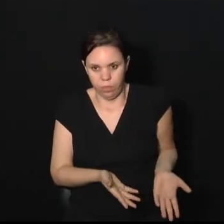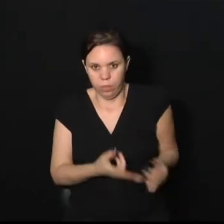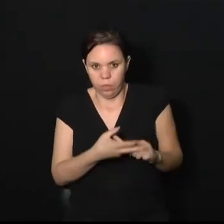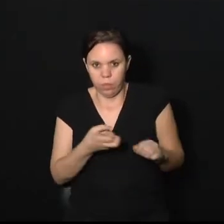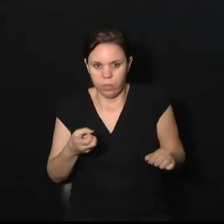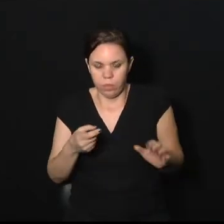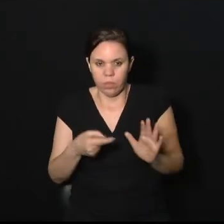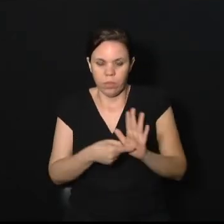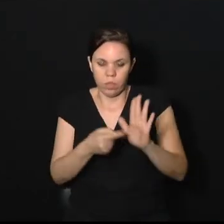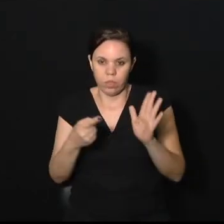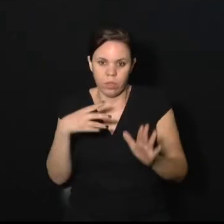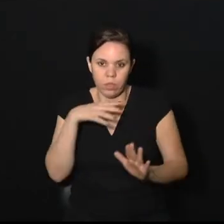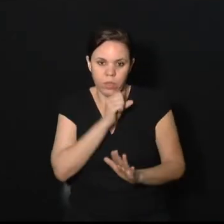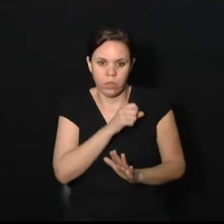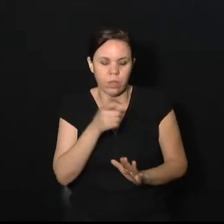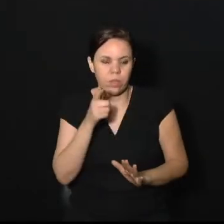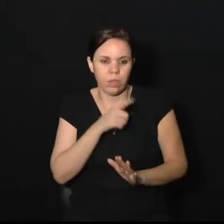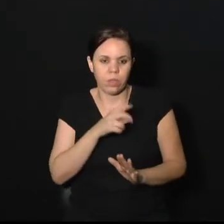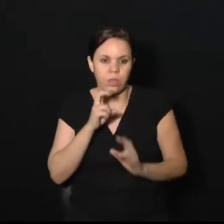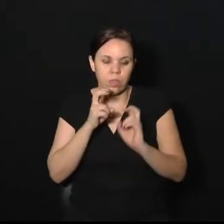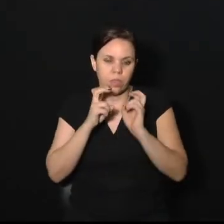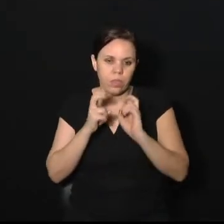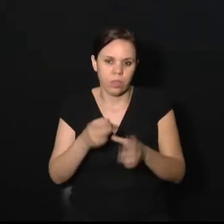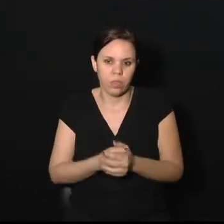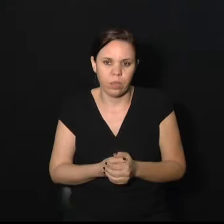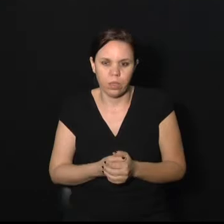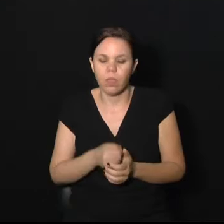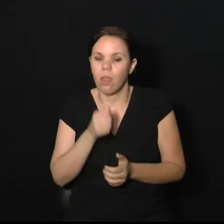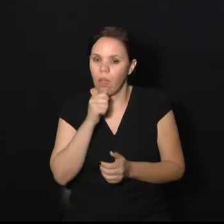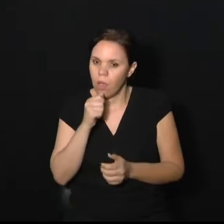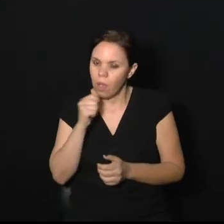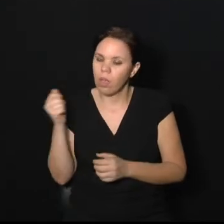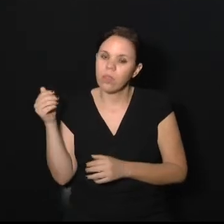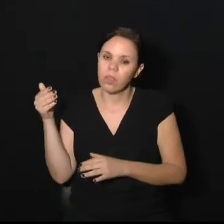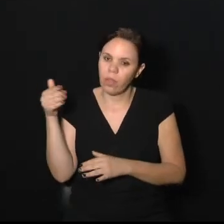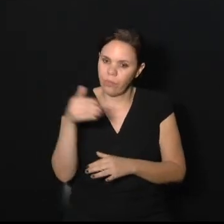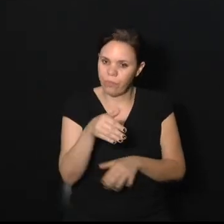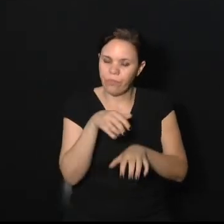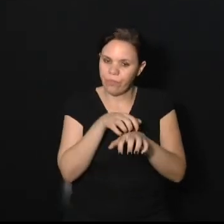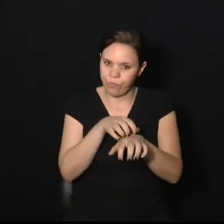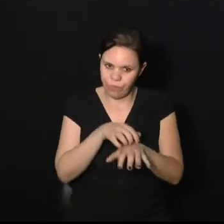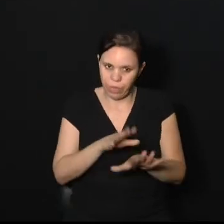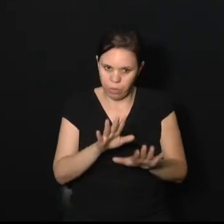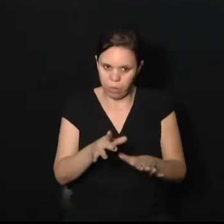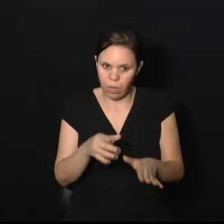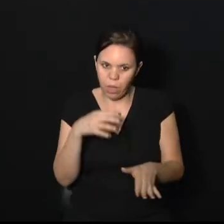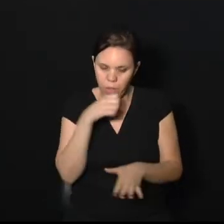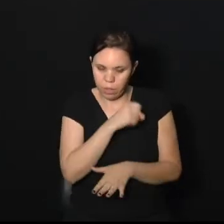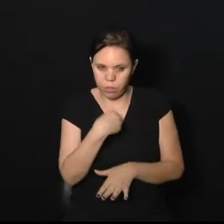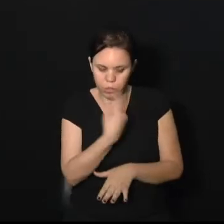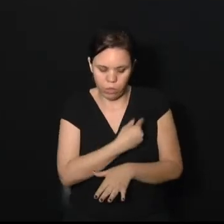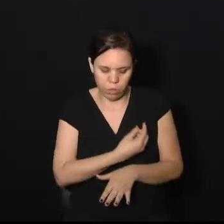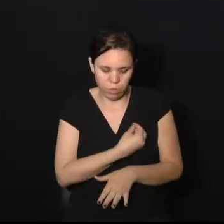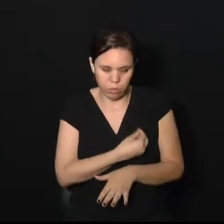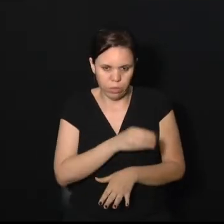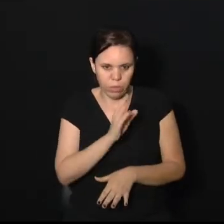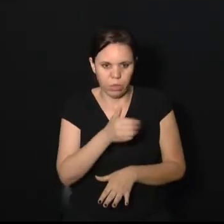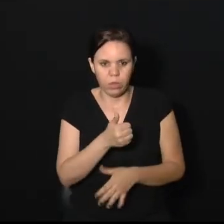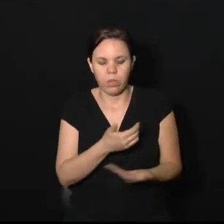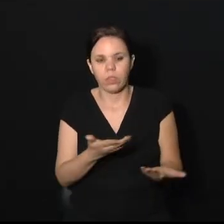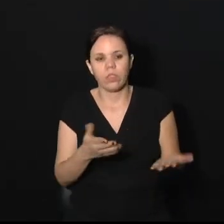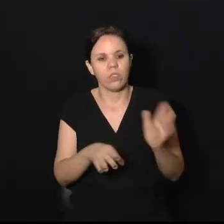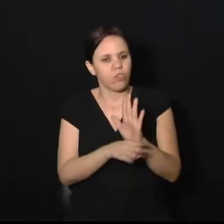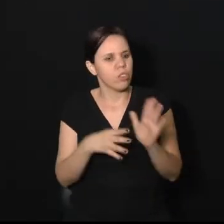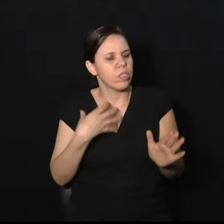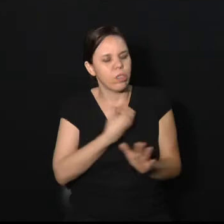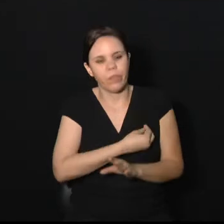a gente vai chegar muito mais rápido que a emergência. A emergência continua chegando, continua sendo enviada, mas a gente chega mais rápido. E esse mais rápido pode salvar